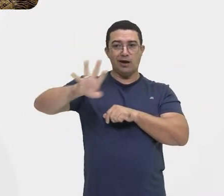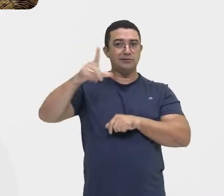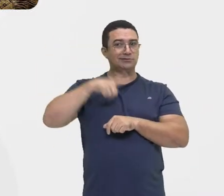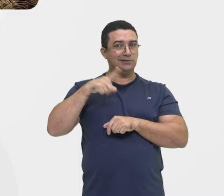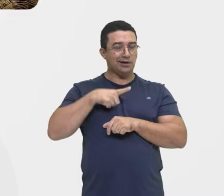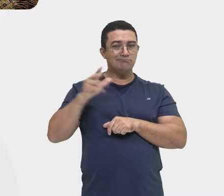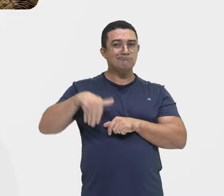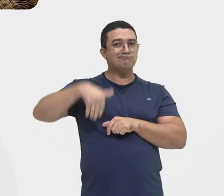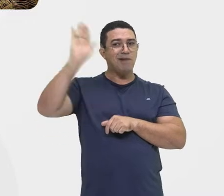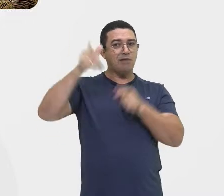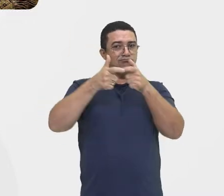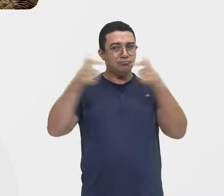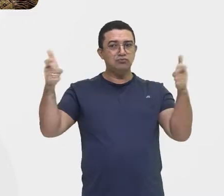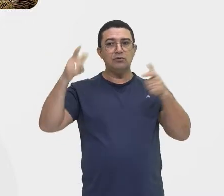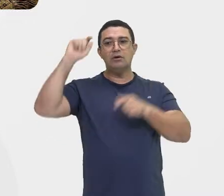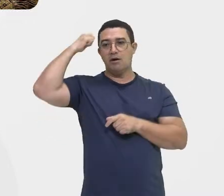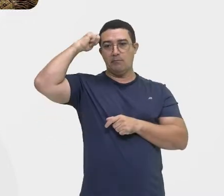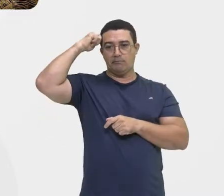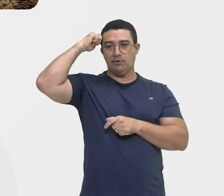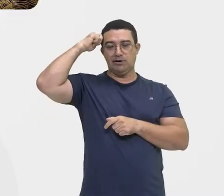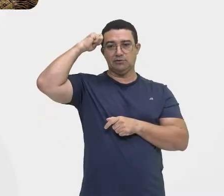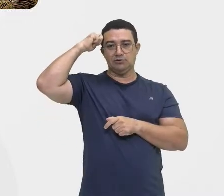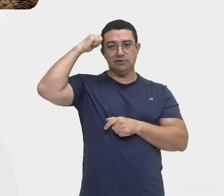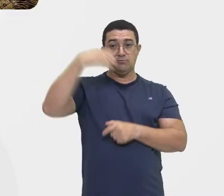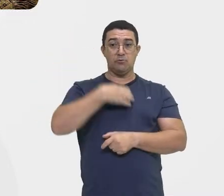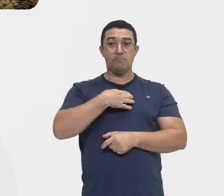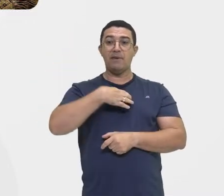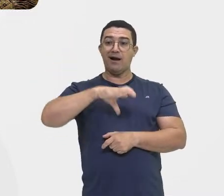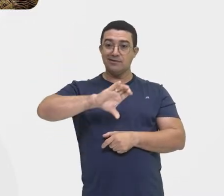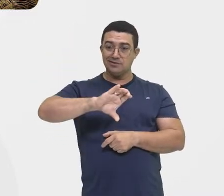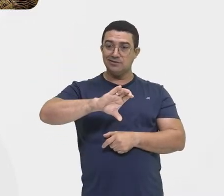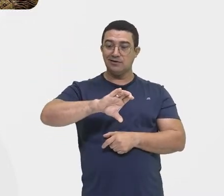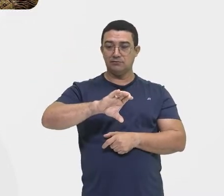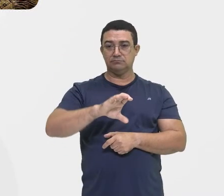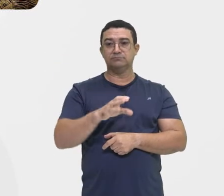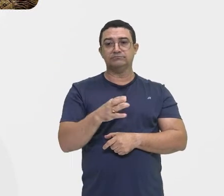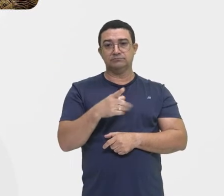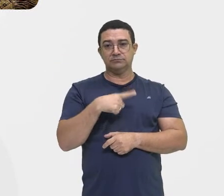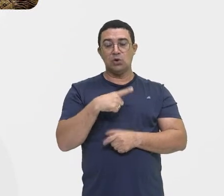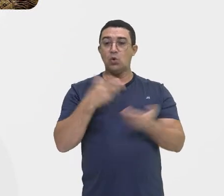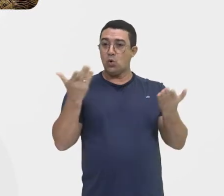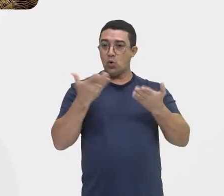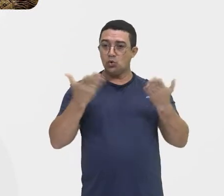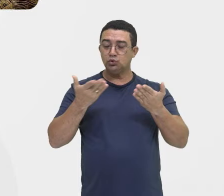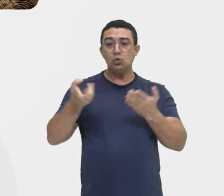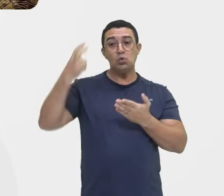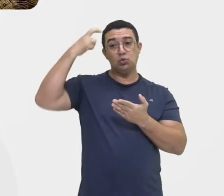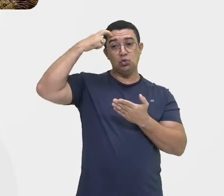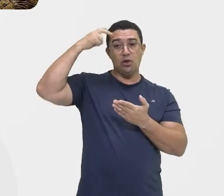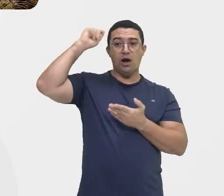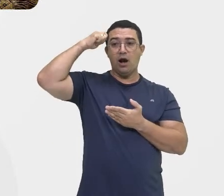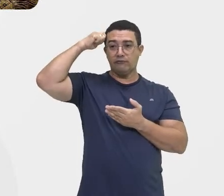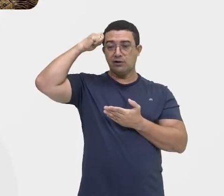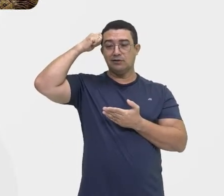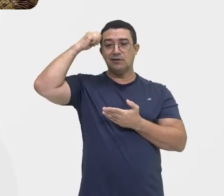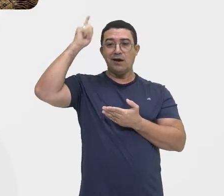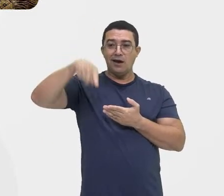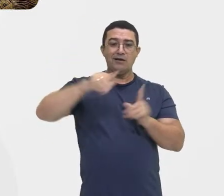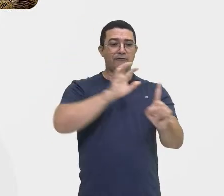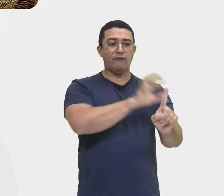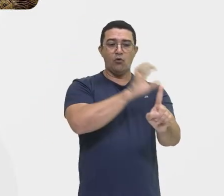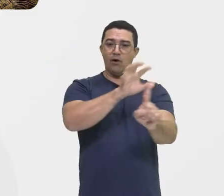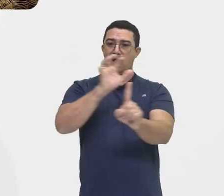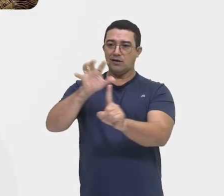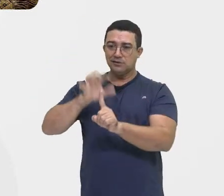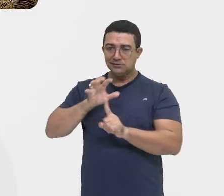vocês sobre o estado, né, da Bahia. Hoje, a cultura africana é resultado também das influências dos portugueses